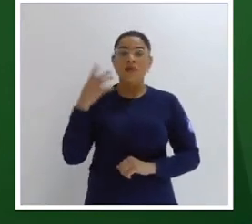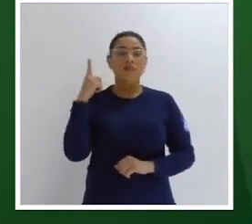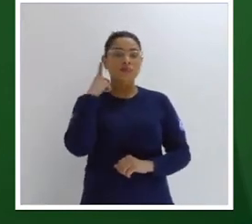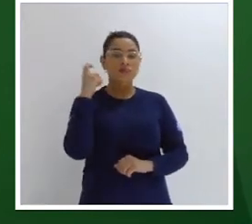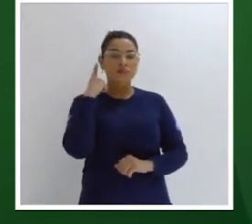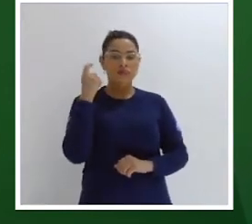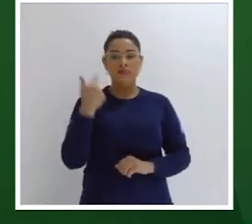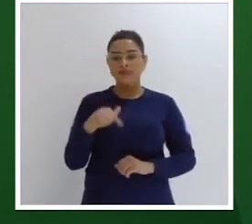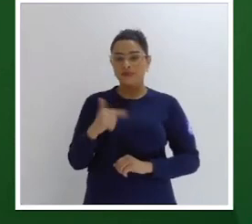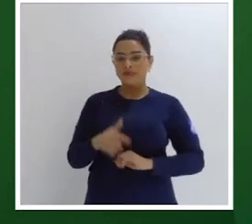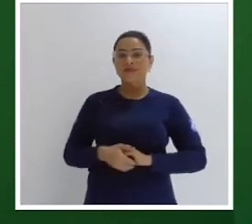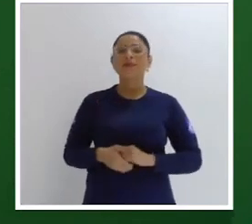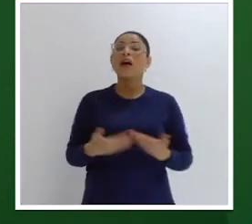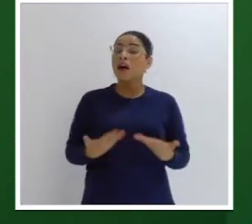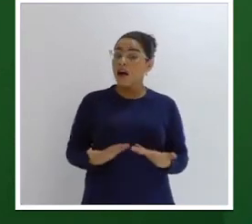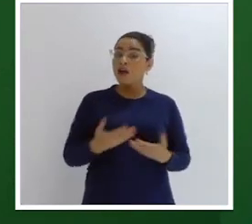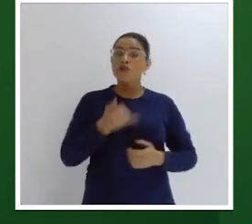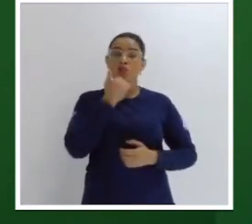vou voltar aqui